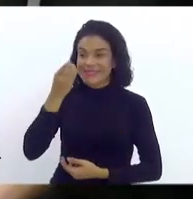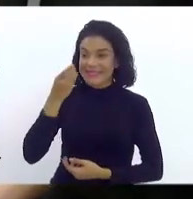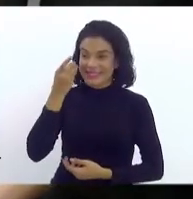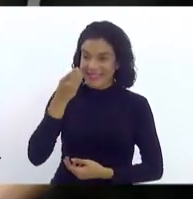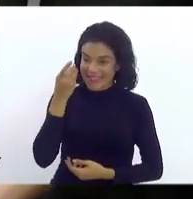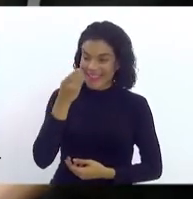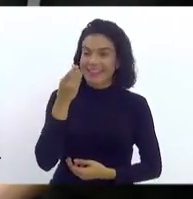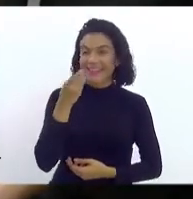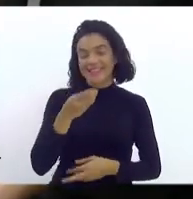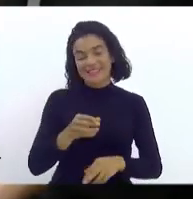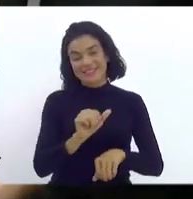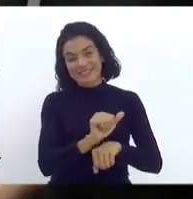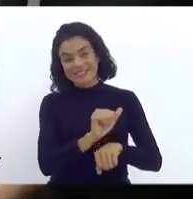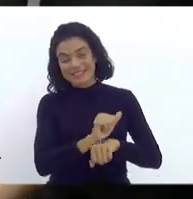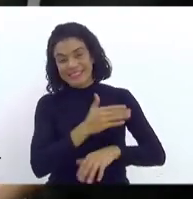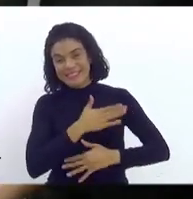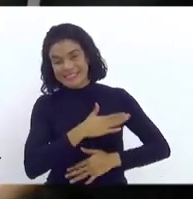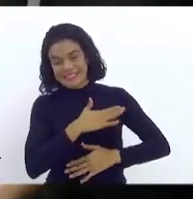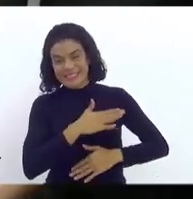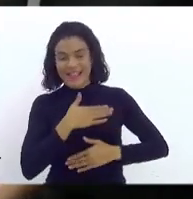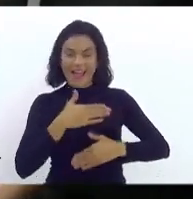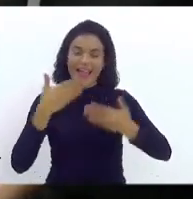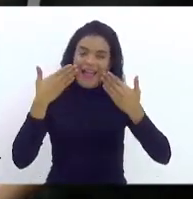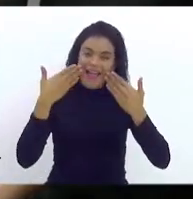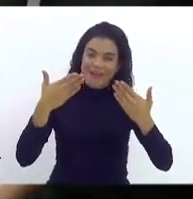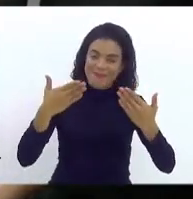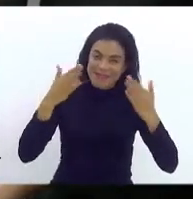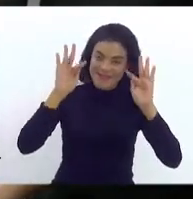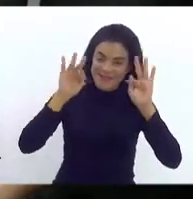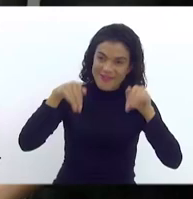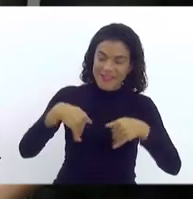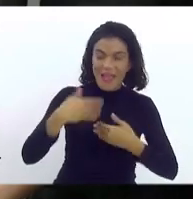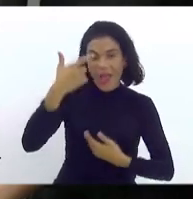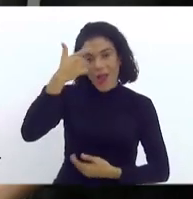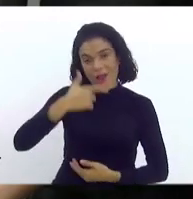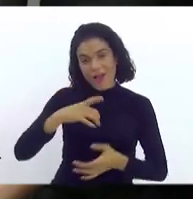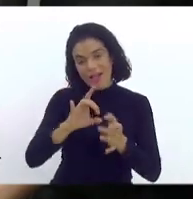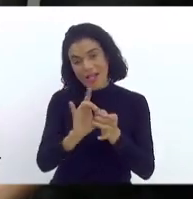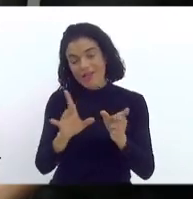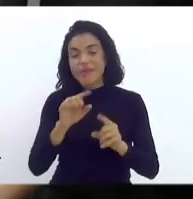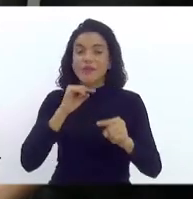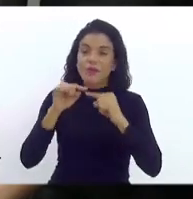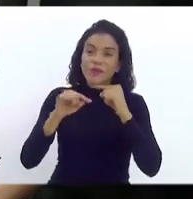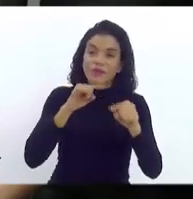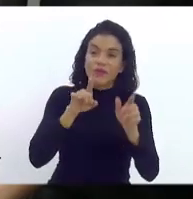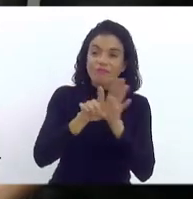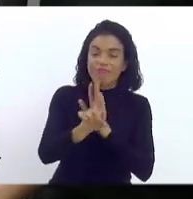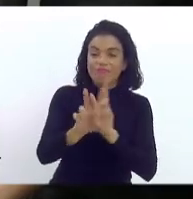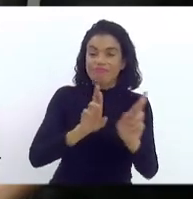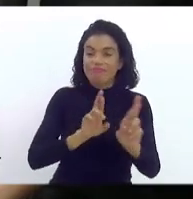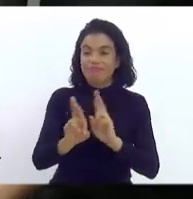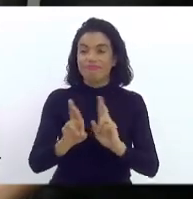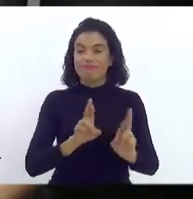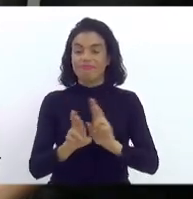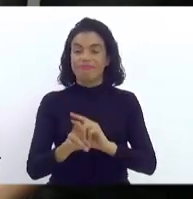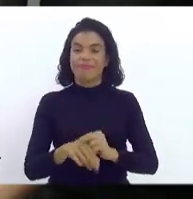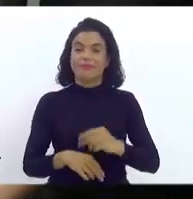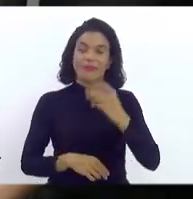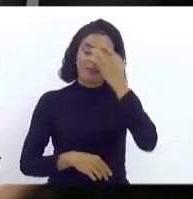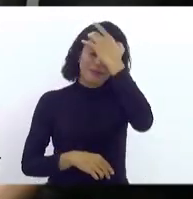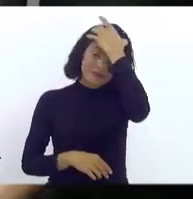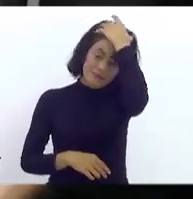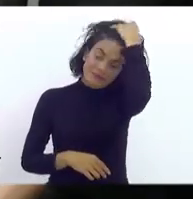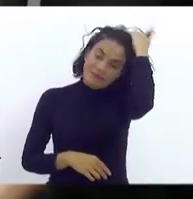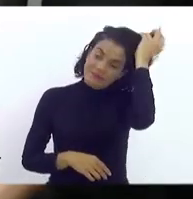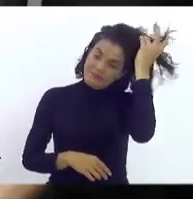aí a esperar essa apresentação e estou aqui à disposição para qualquer dúvida e aclaração que possa fazer.